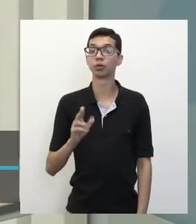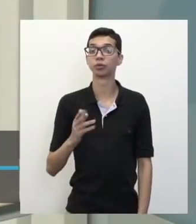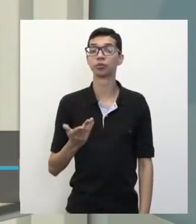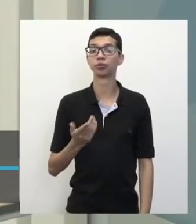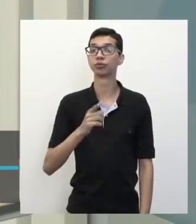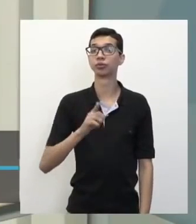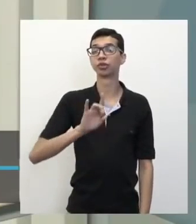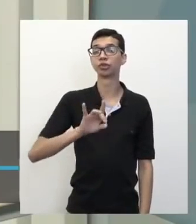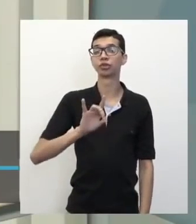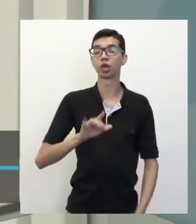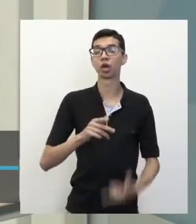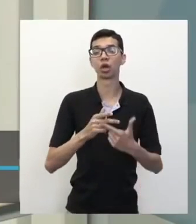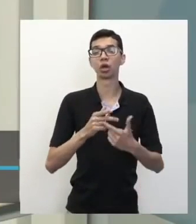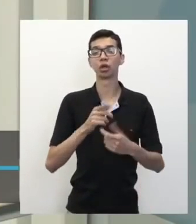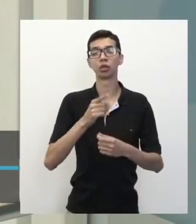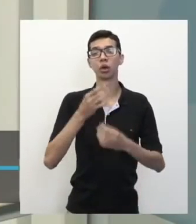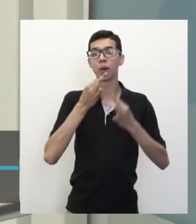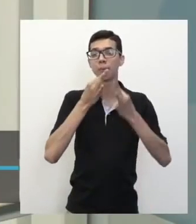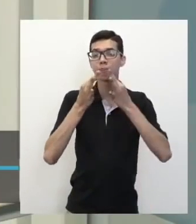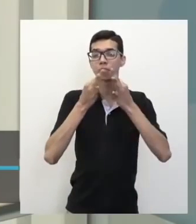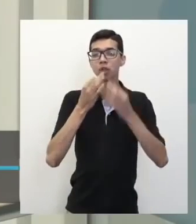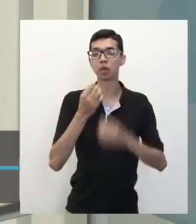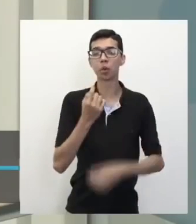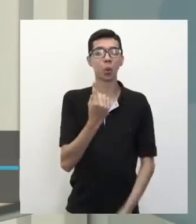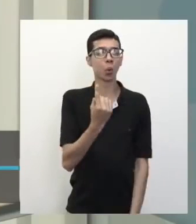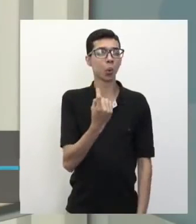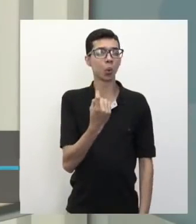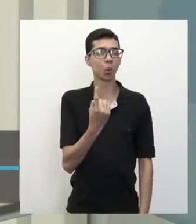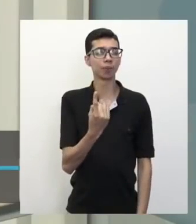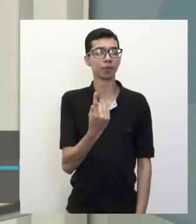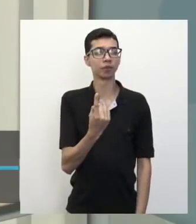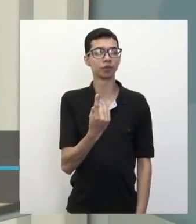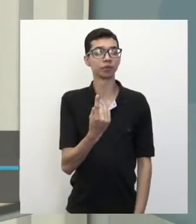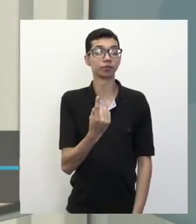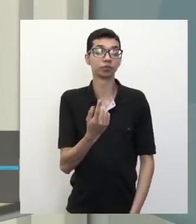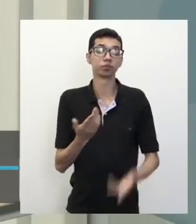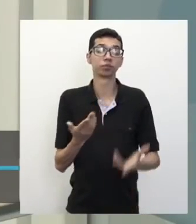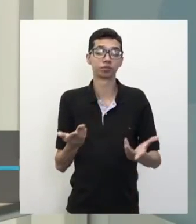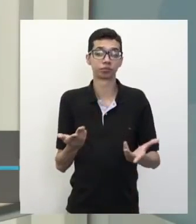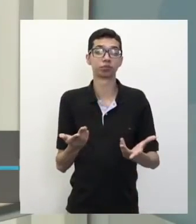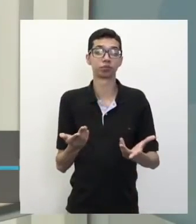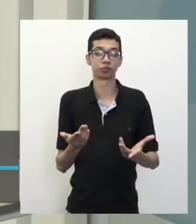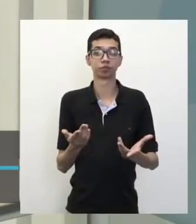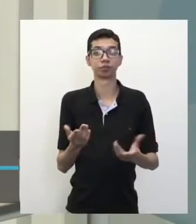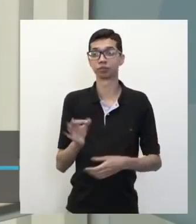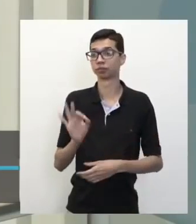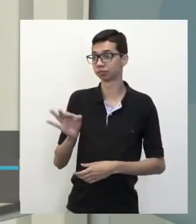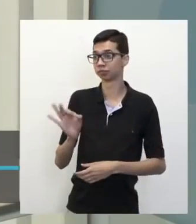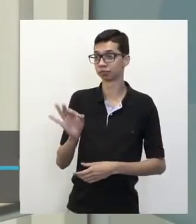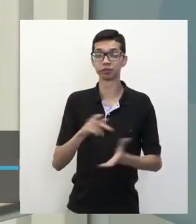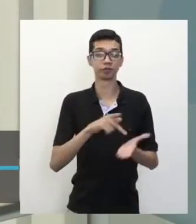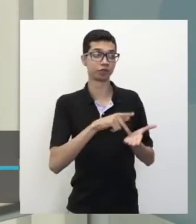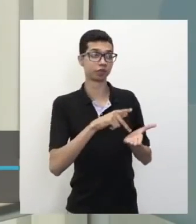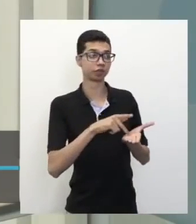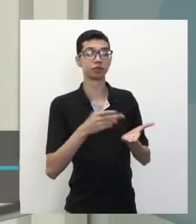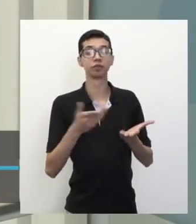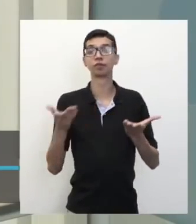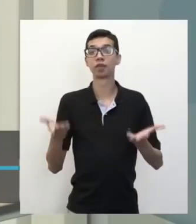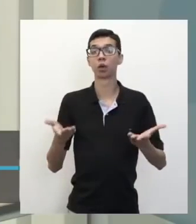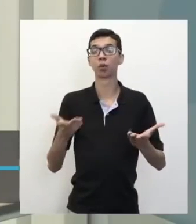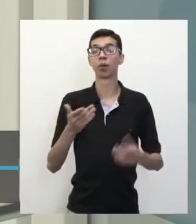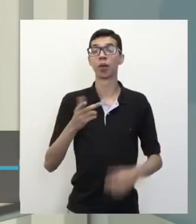um ponto de vista, não é? Exatamente. Então, gente, enquanto professora de língua portuguesa